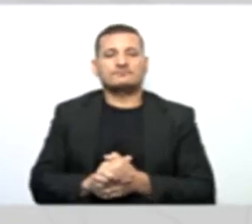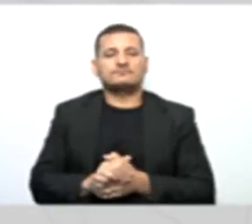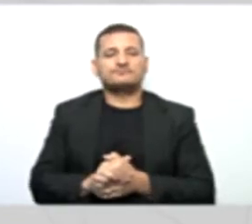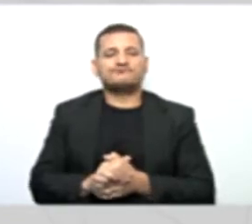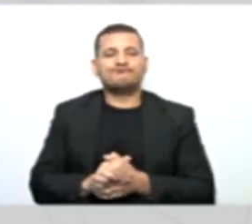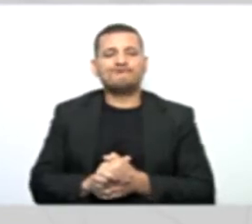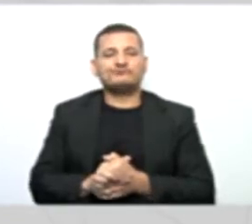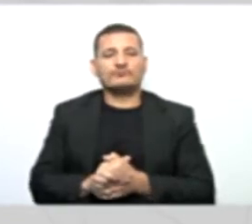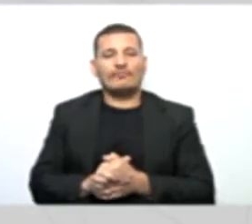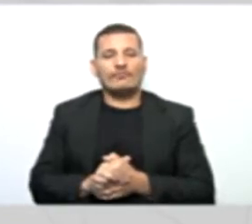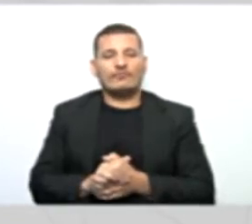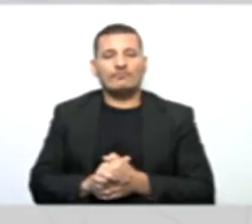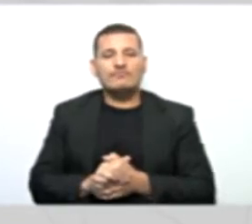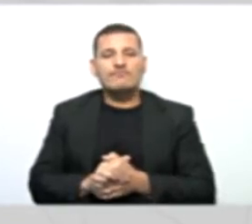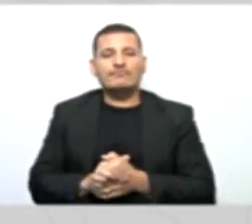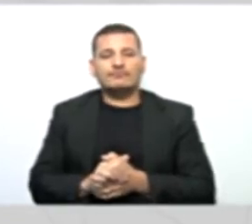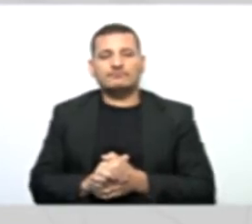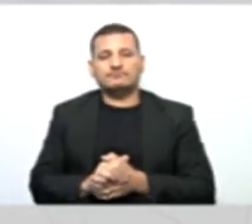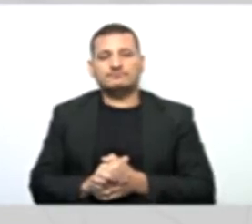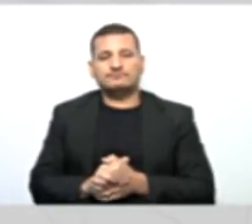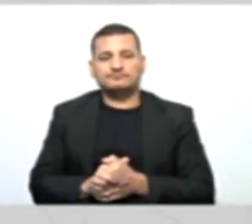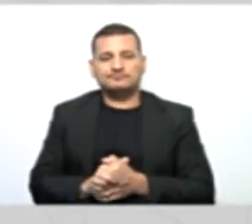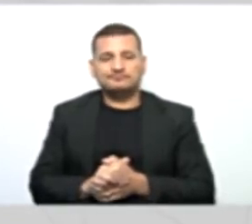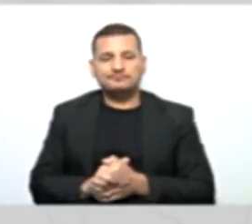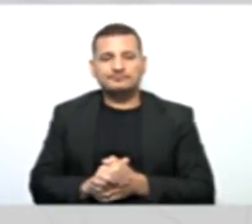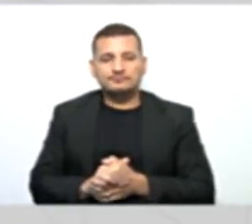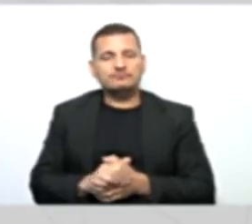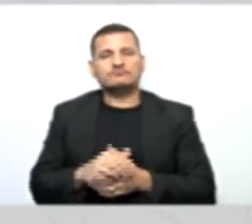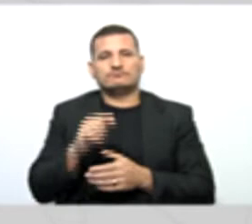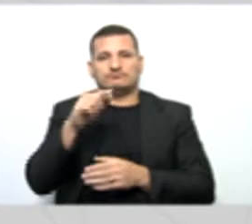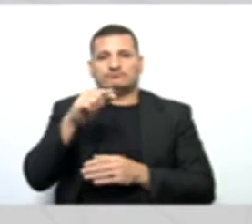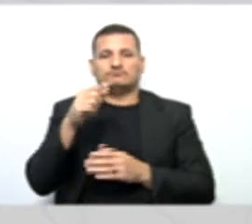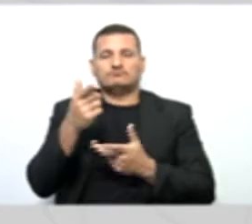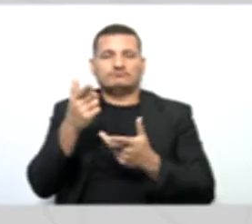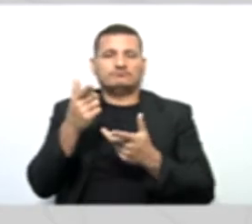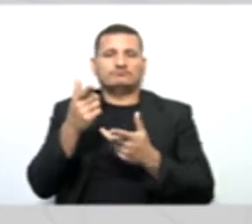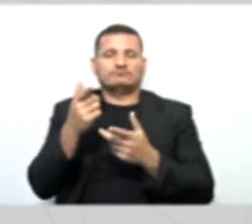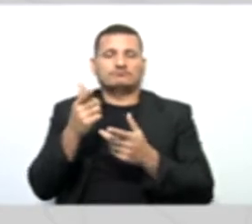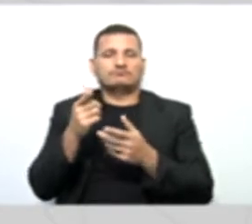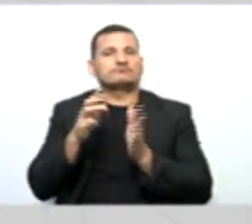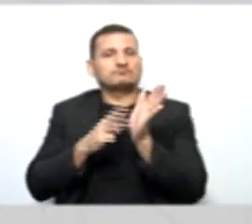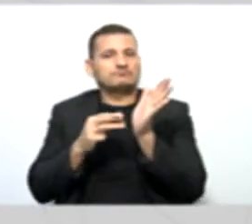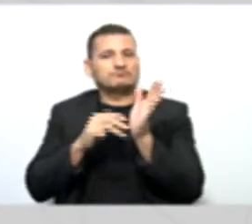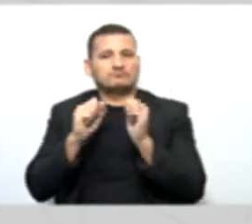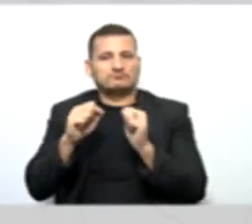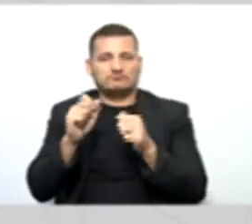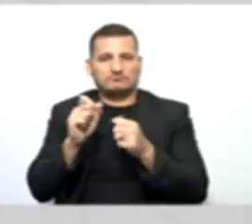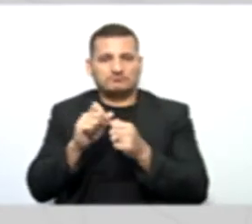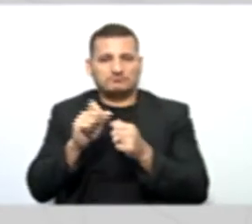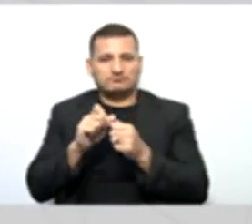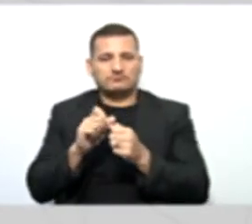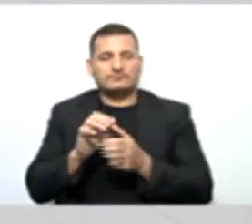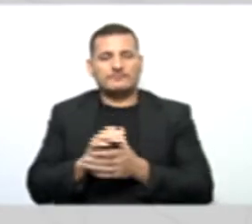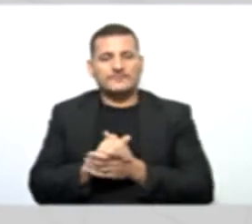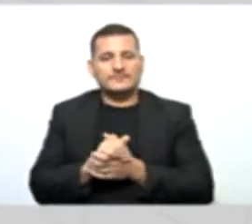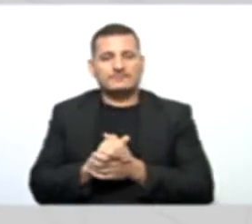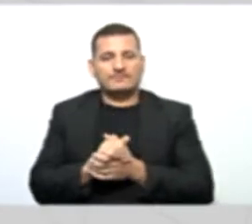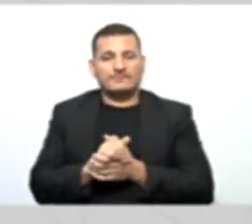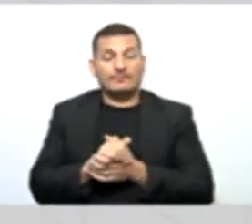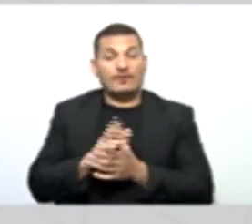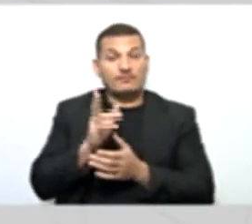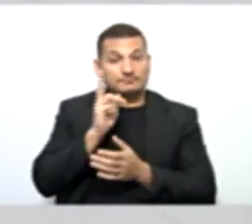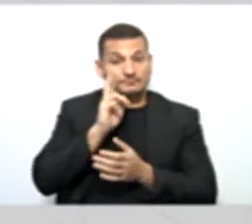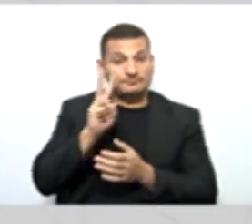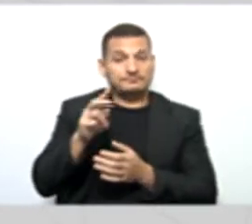Inclinação. Beleza, tá aqui, ó. Os dois comportamentos que nós podemos realizar com esse objeto. E nós vimos os exemplos